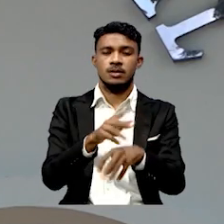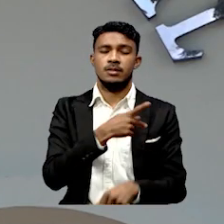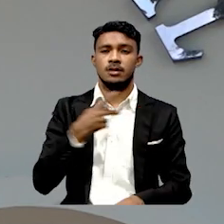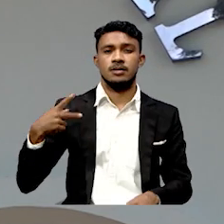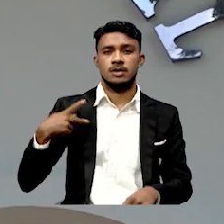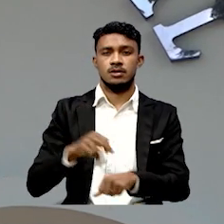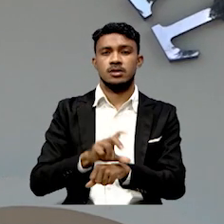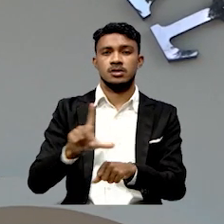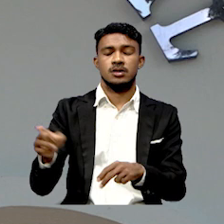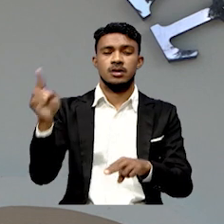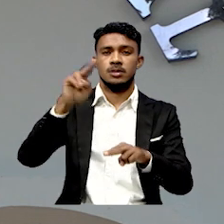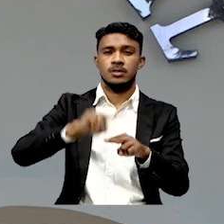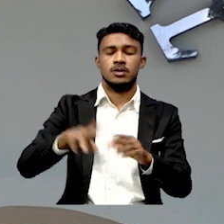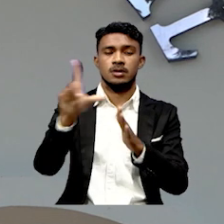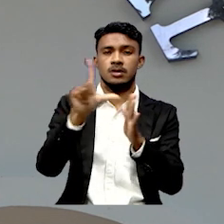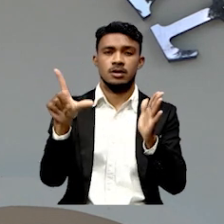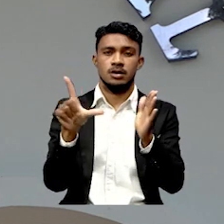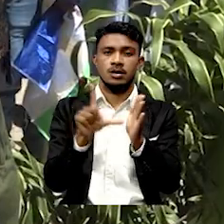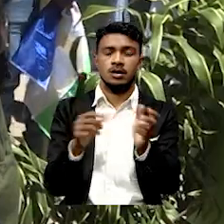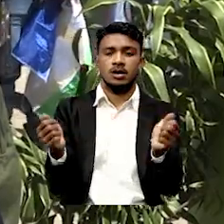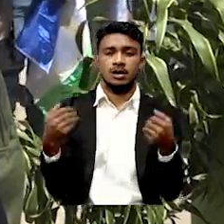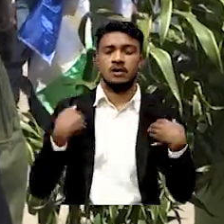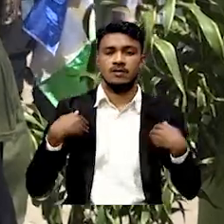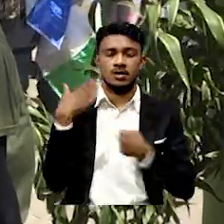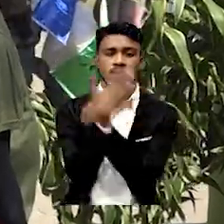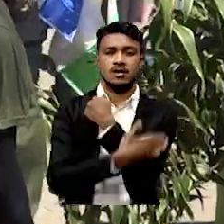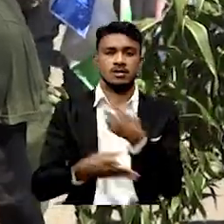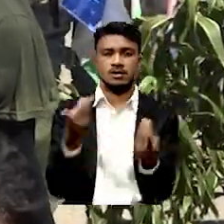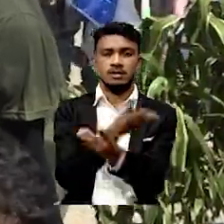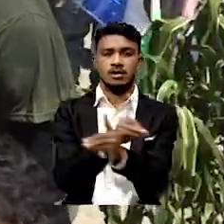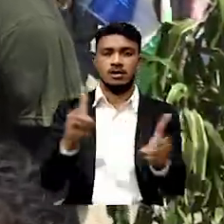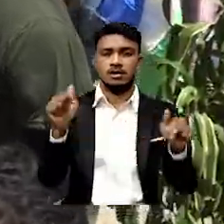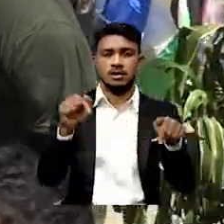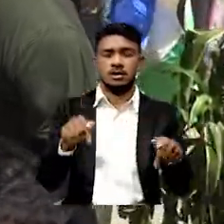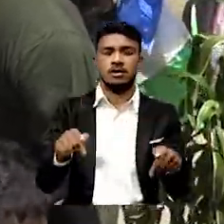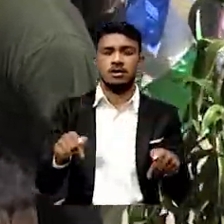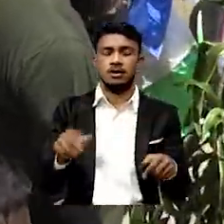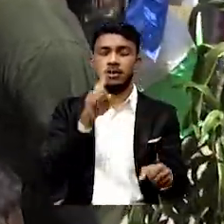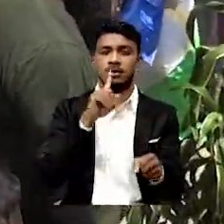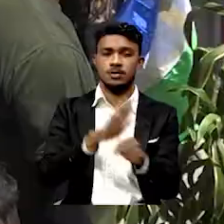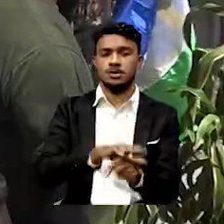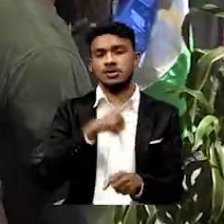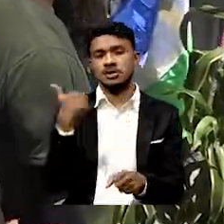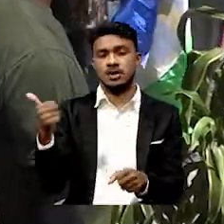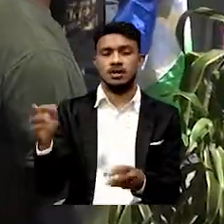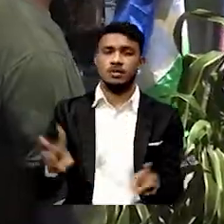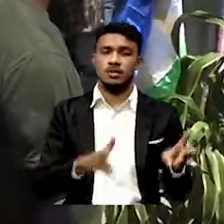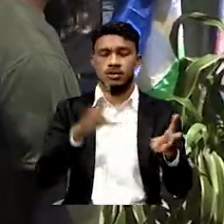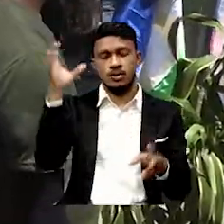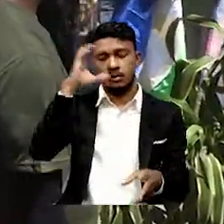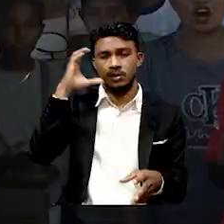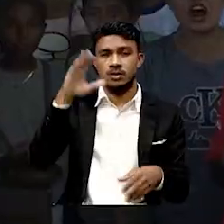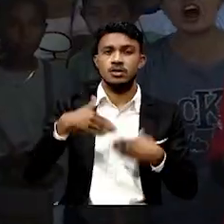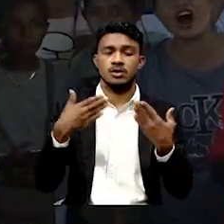hodi hatur ricas ordem constituição e a nação democrático ne. Kompromisi seluk buka dalam diplomasia